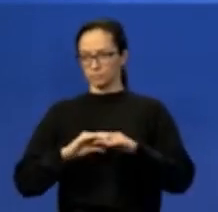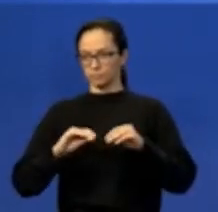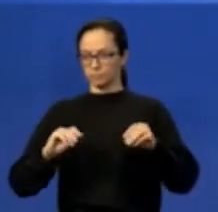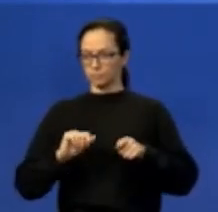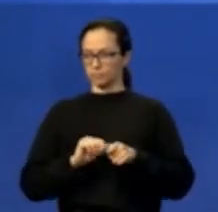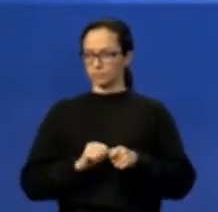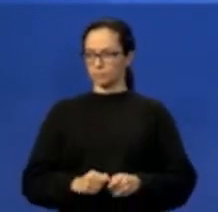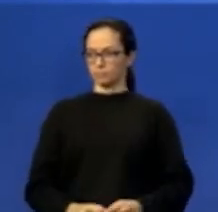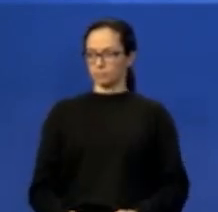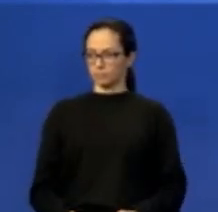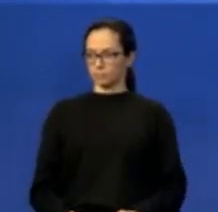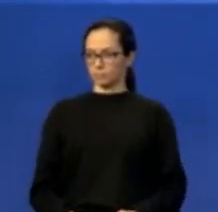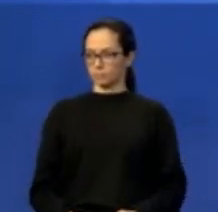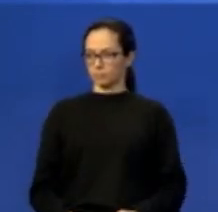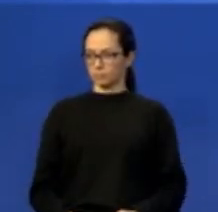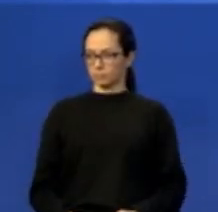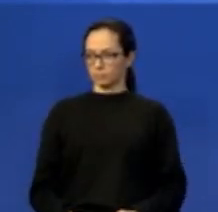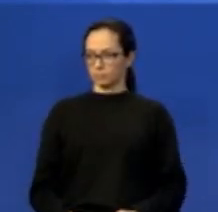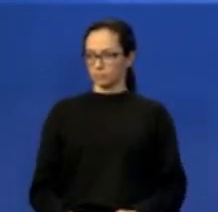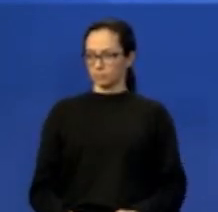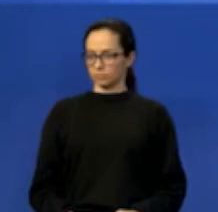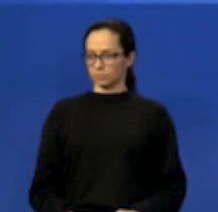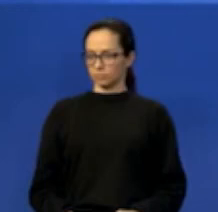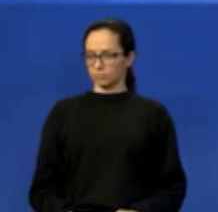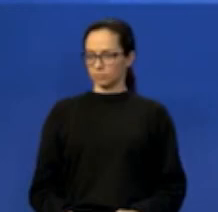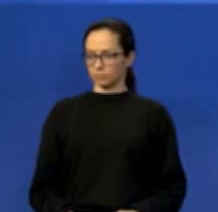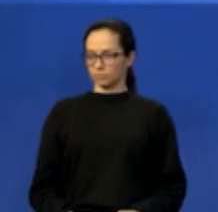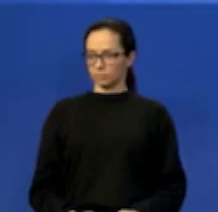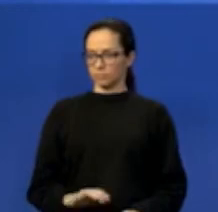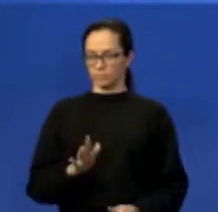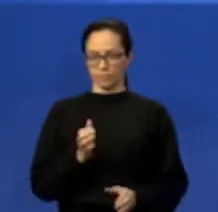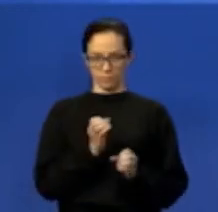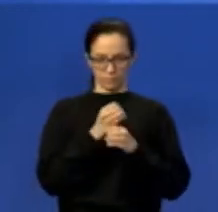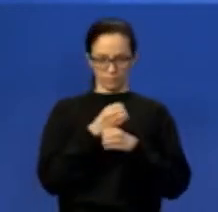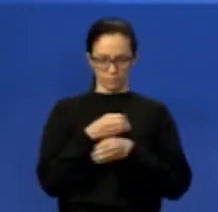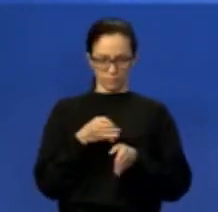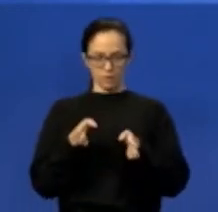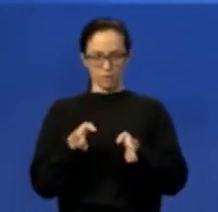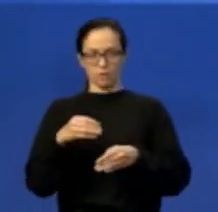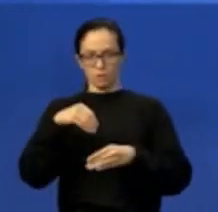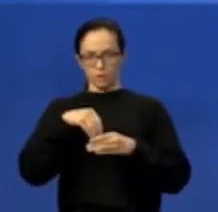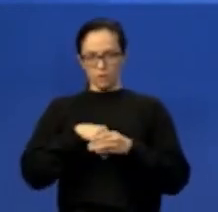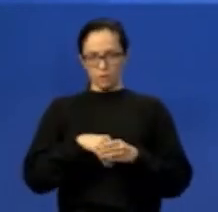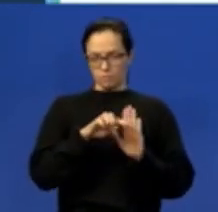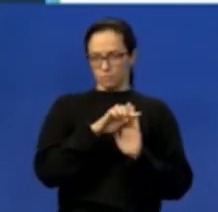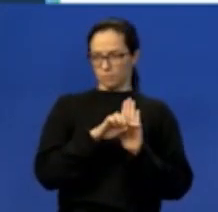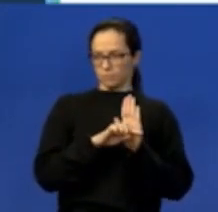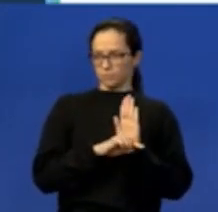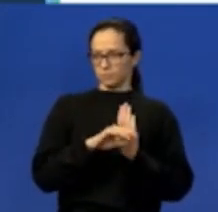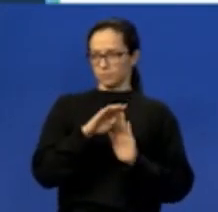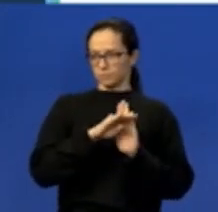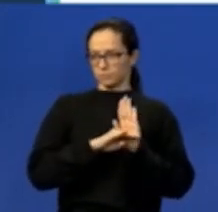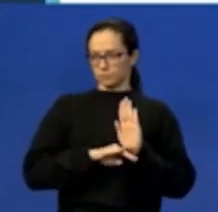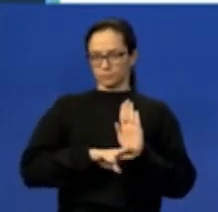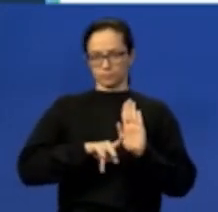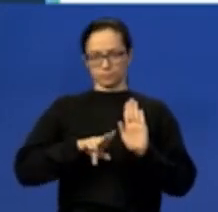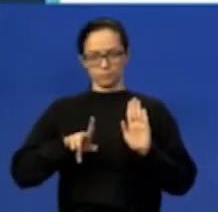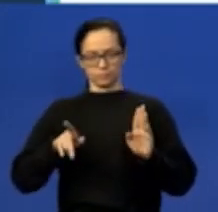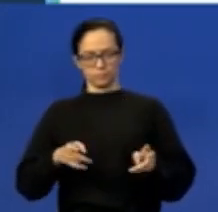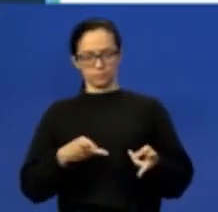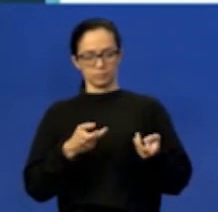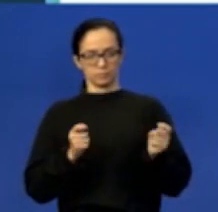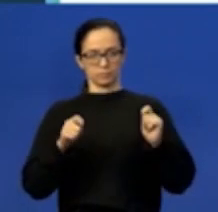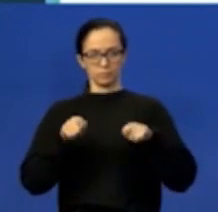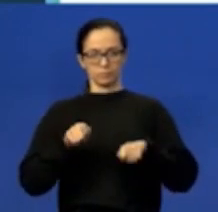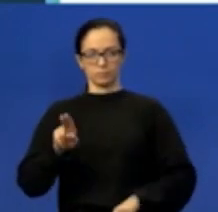periódicos. Então, os laboratórios de análises clínicas, né, eles são fundamentados em um processo dinâmico, né, que se